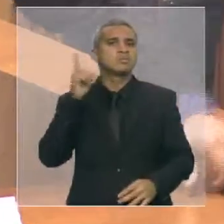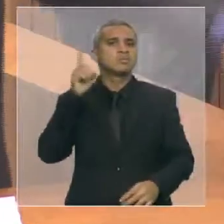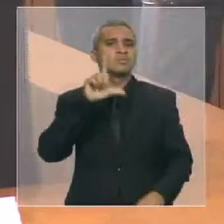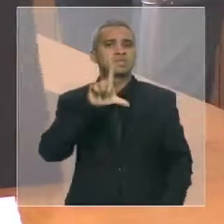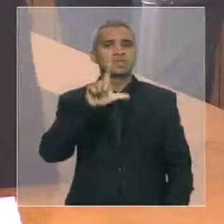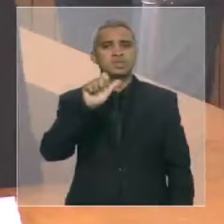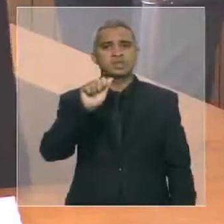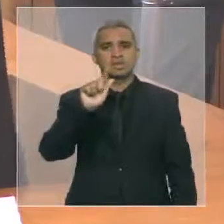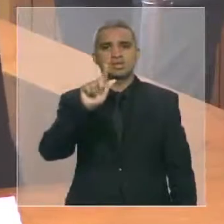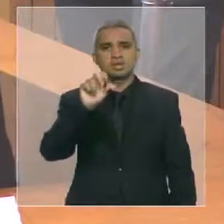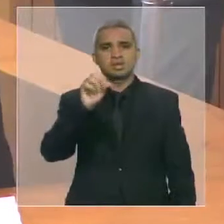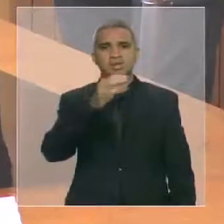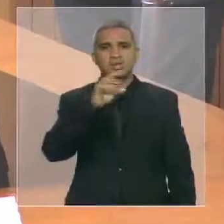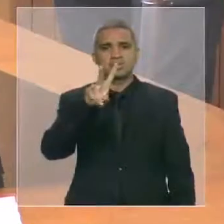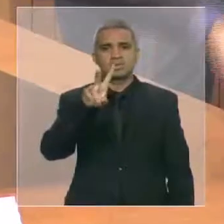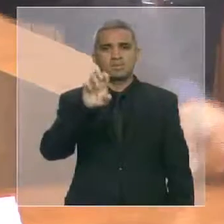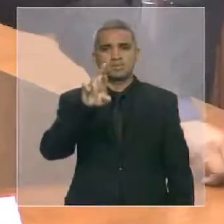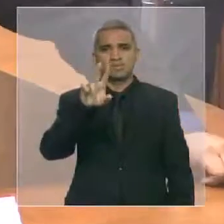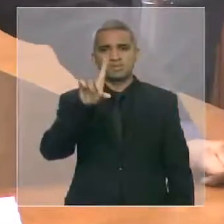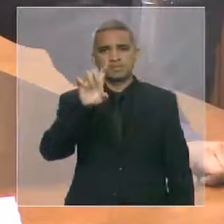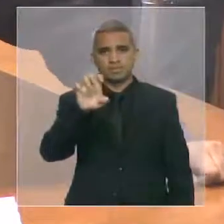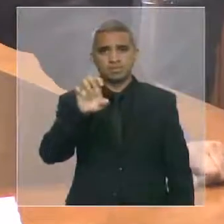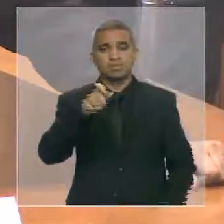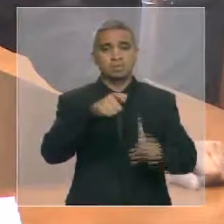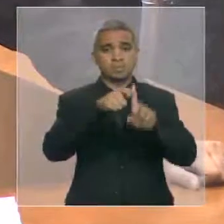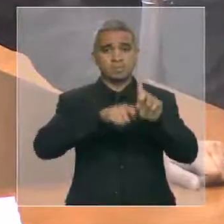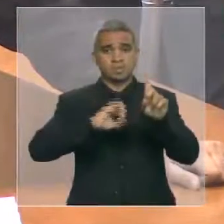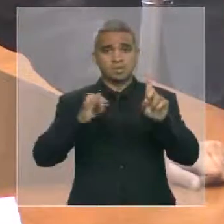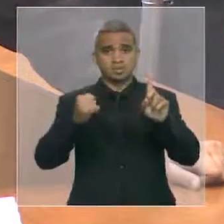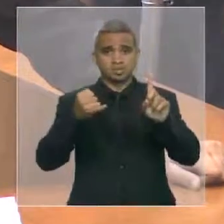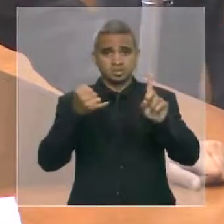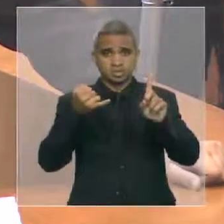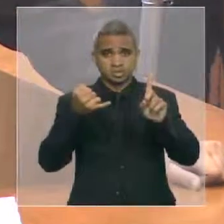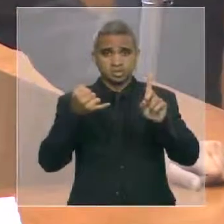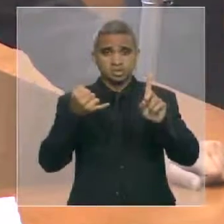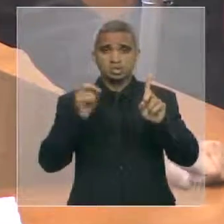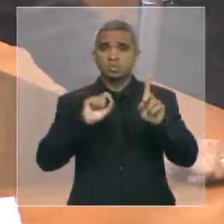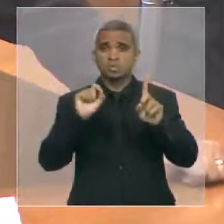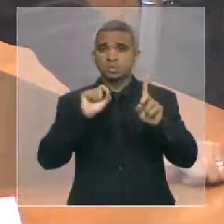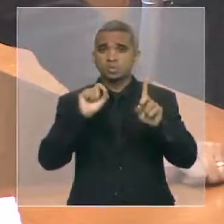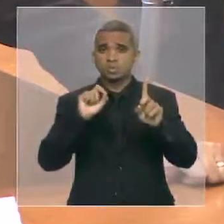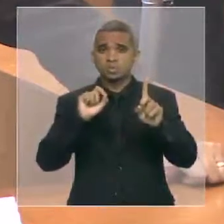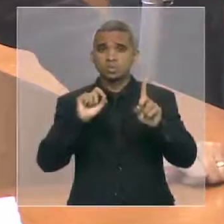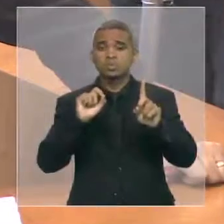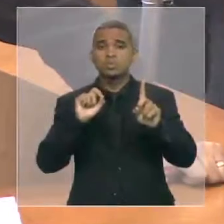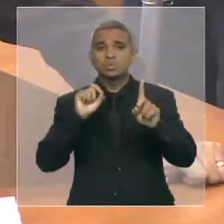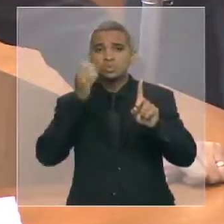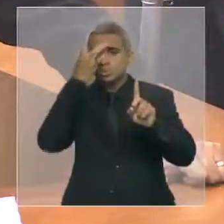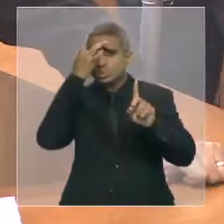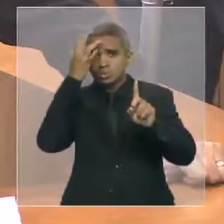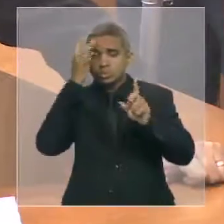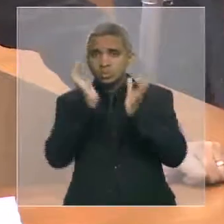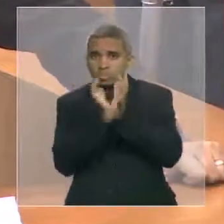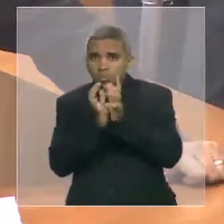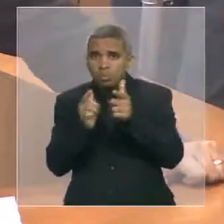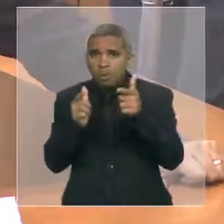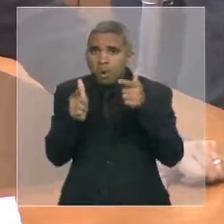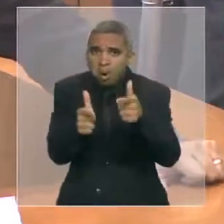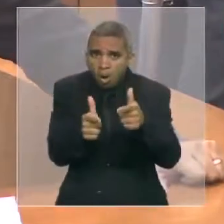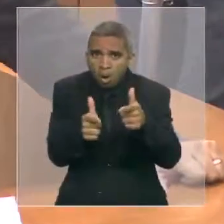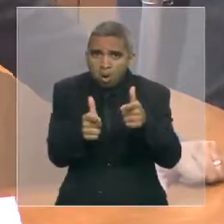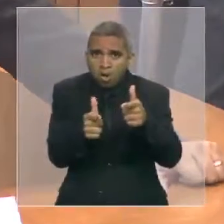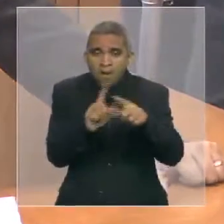mês de janeiro teve uma tentativa de assalto, e essa tentativa